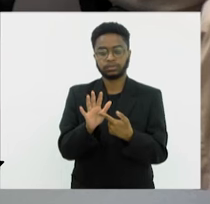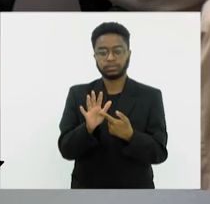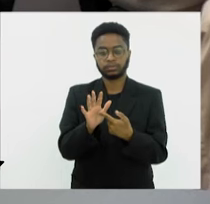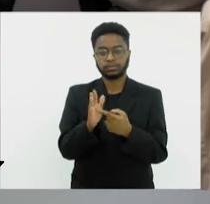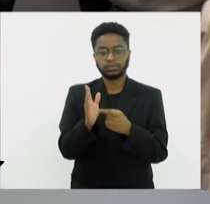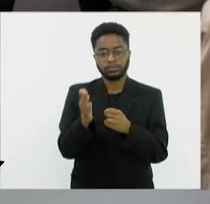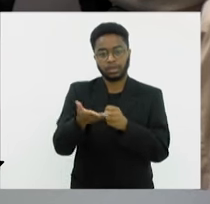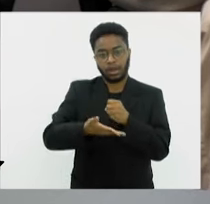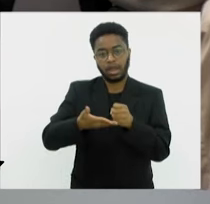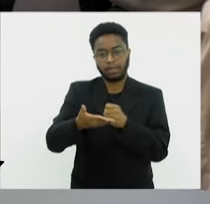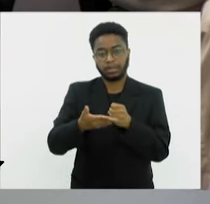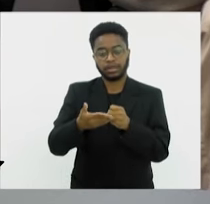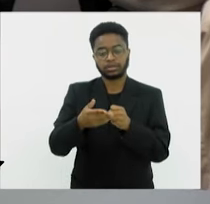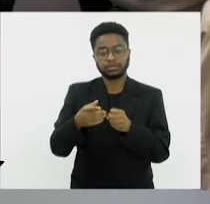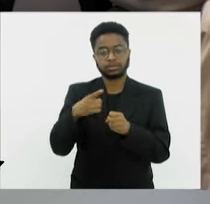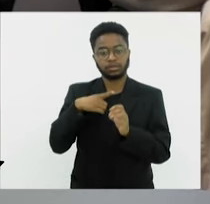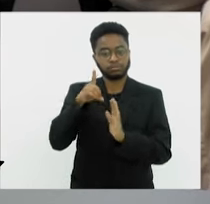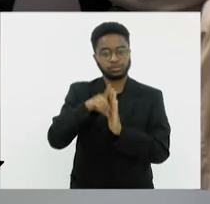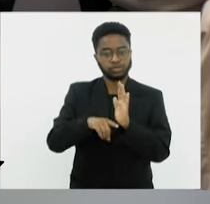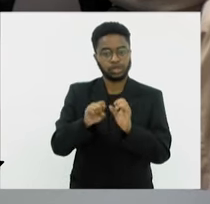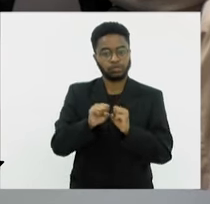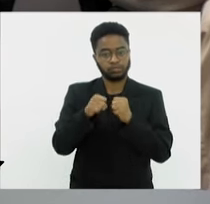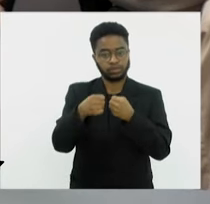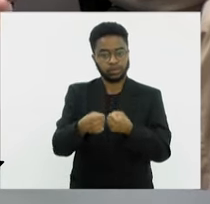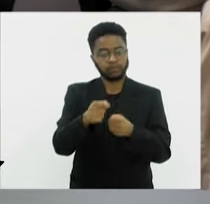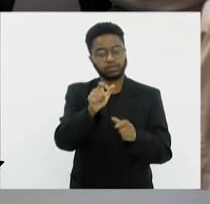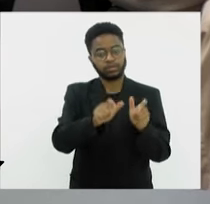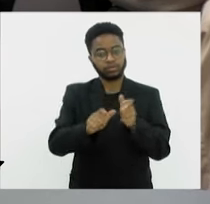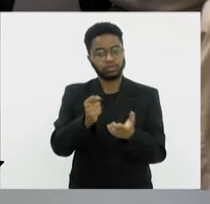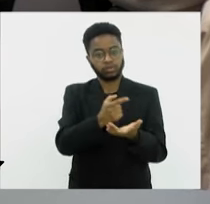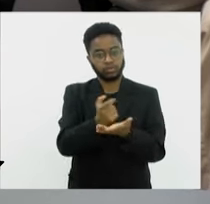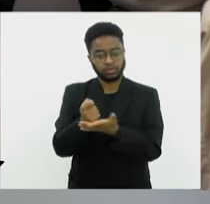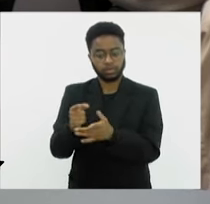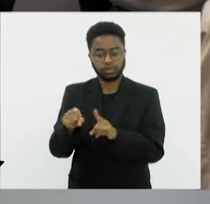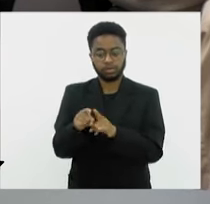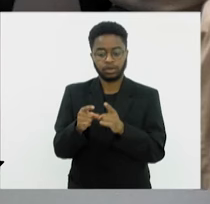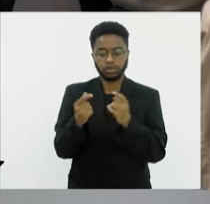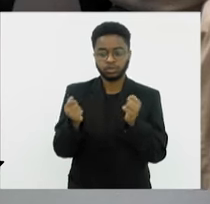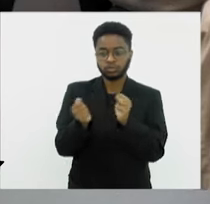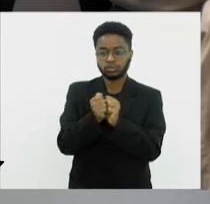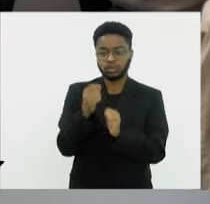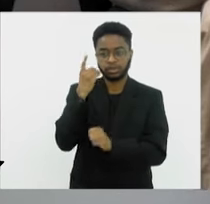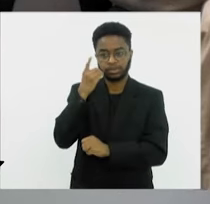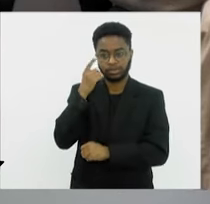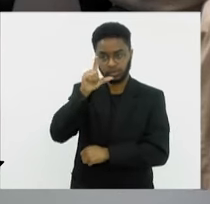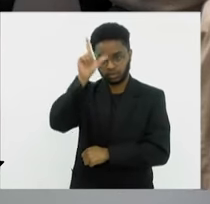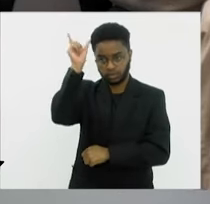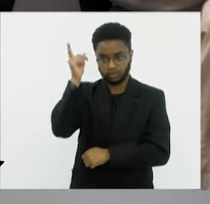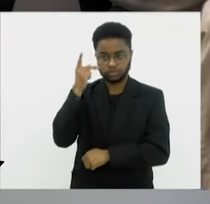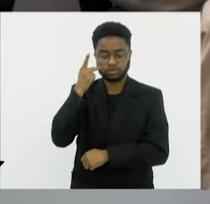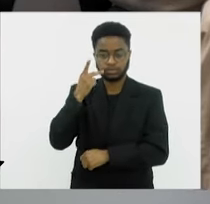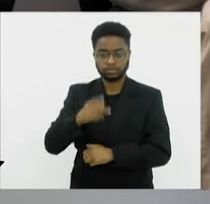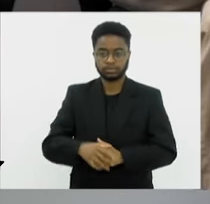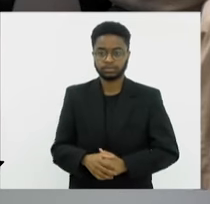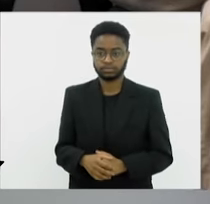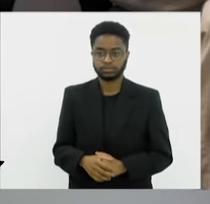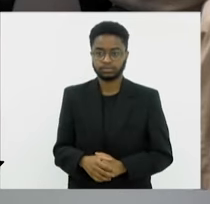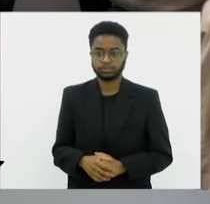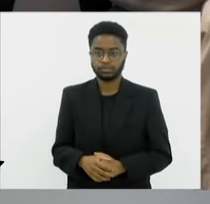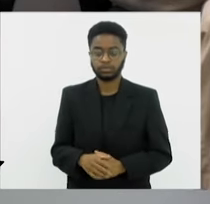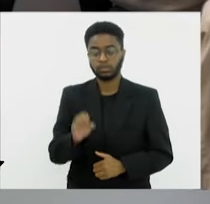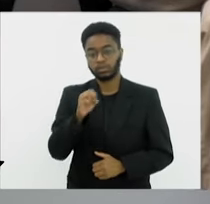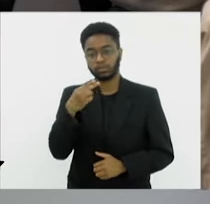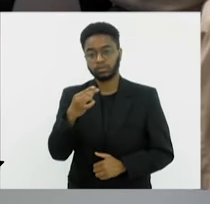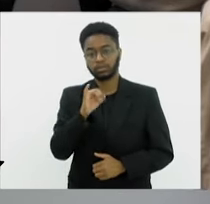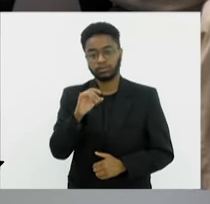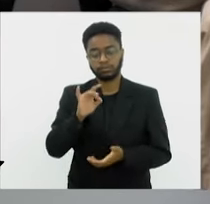essa base no direito de defesa do consumidor, vistas conjuntas com o deputado Luiz Paulo, ou se